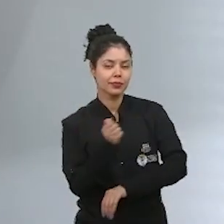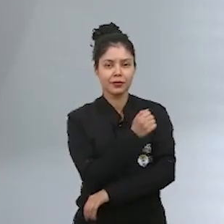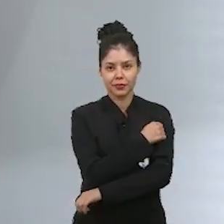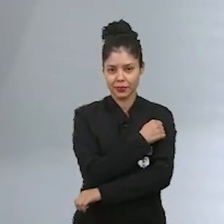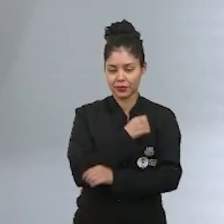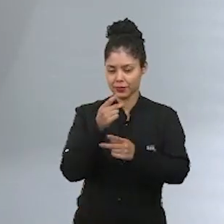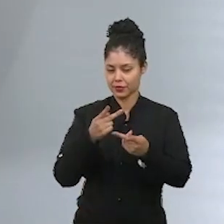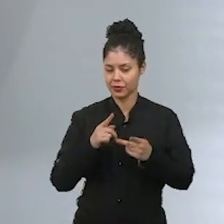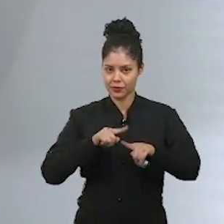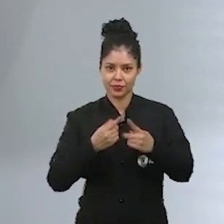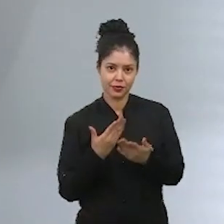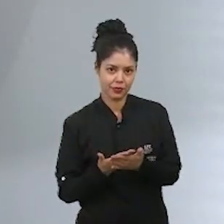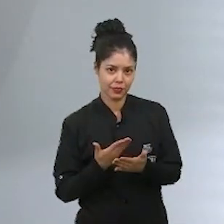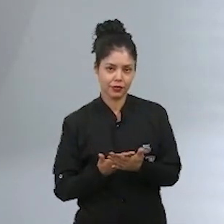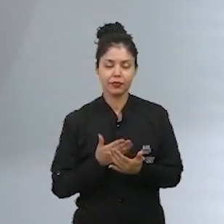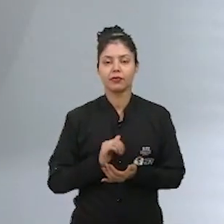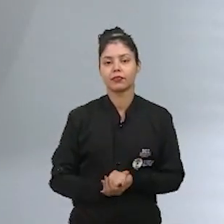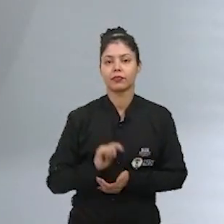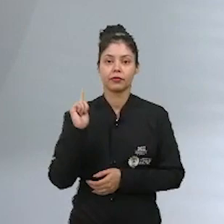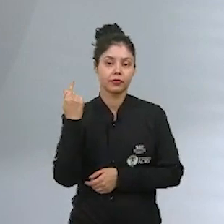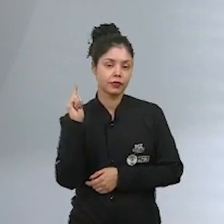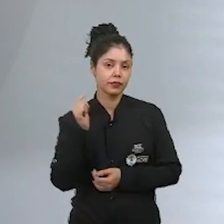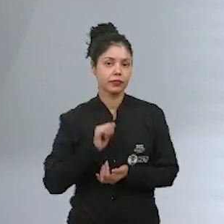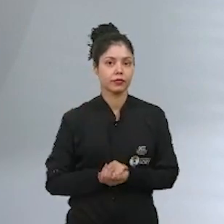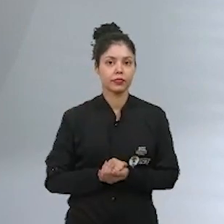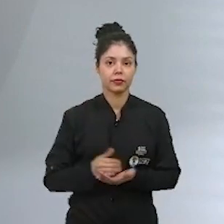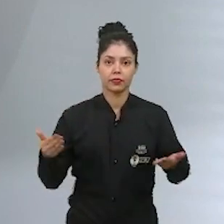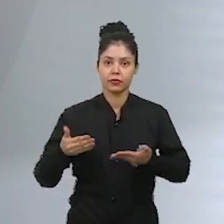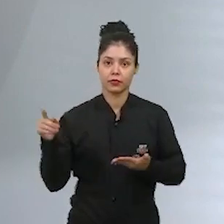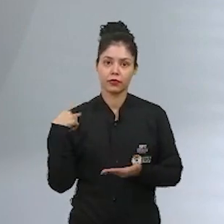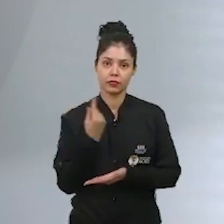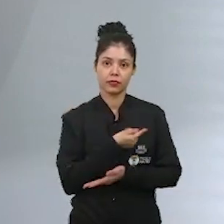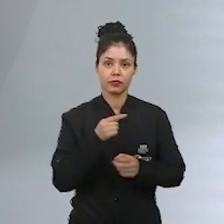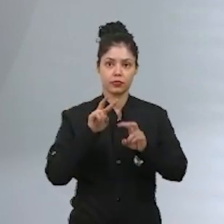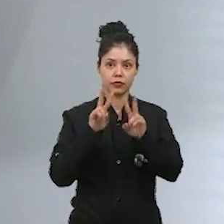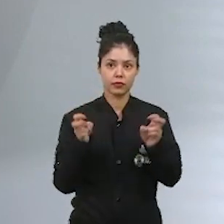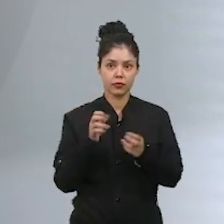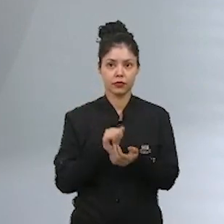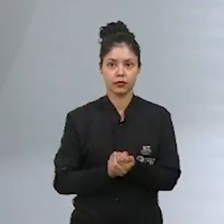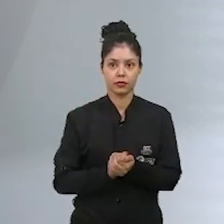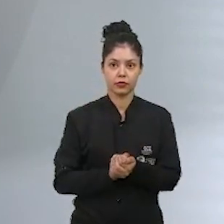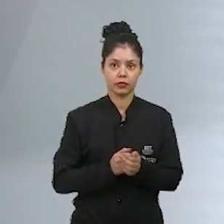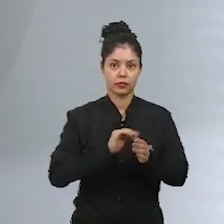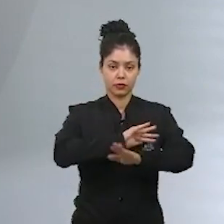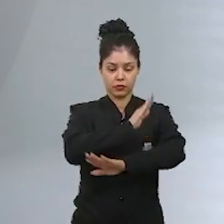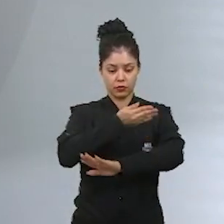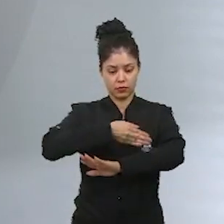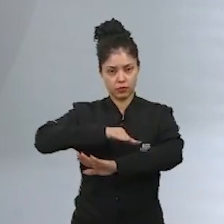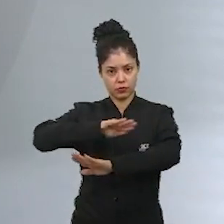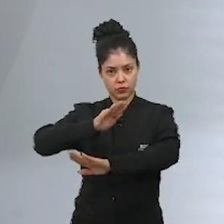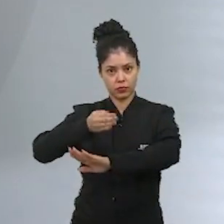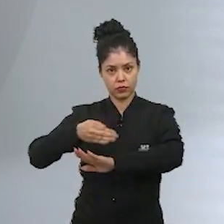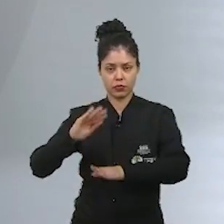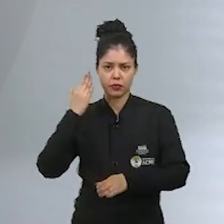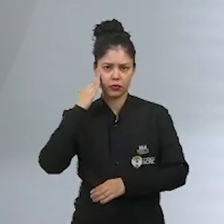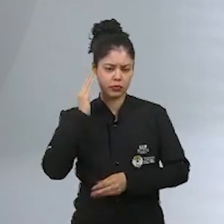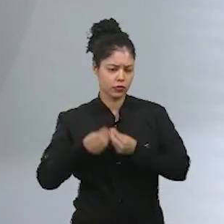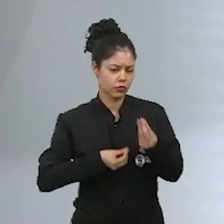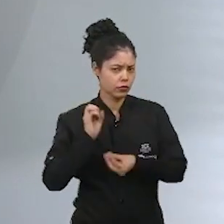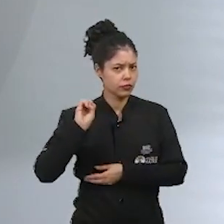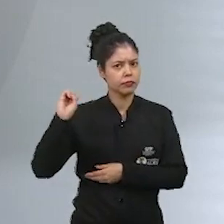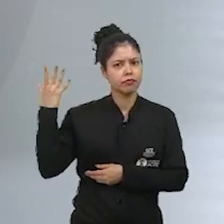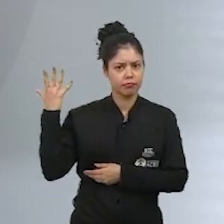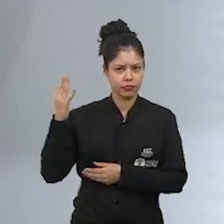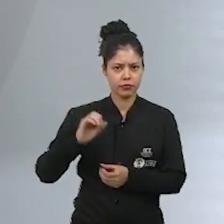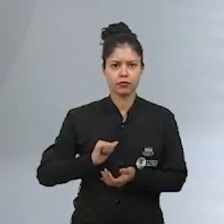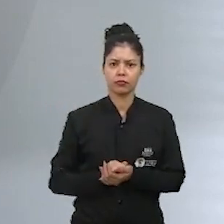Olá, seja bem-vindo a mais uma aula de Geografia e hoje a aula será sobre formas de relevo, para você entender aí como que